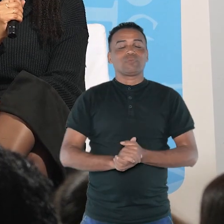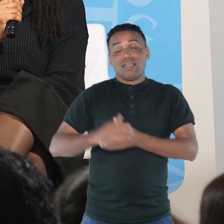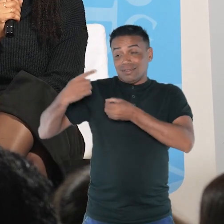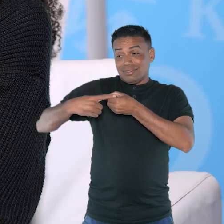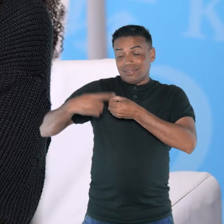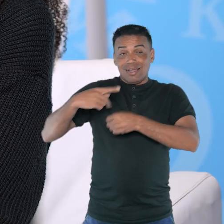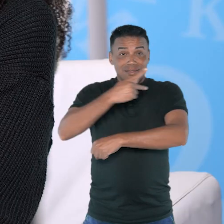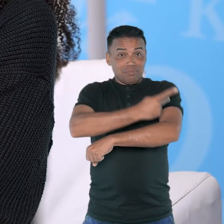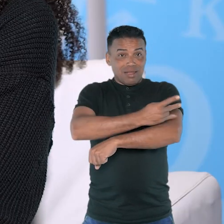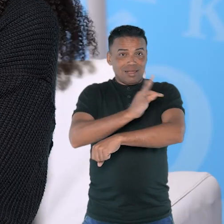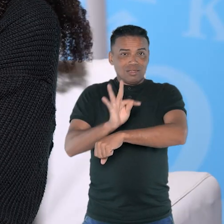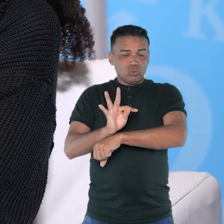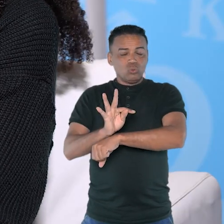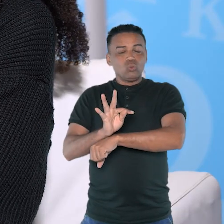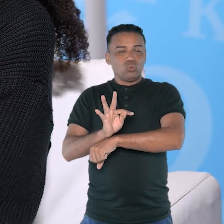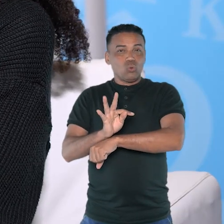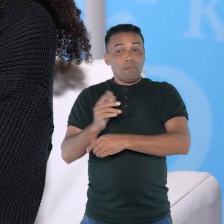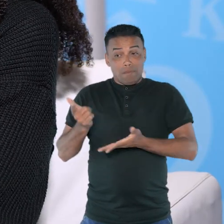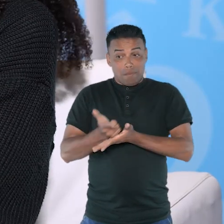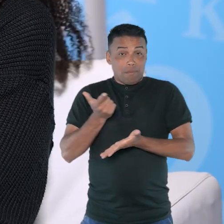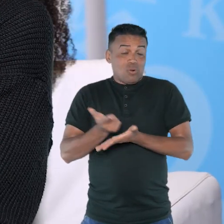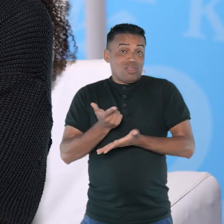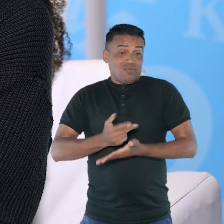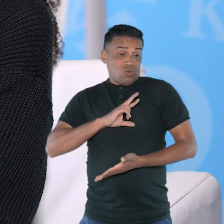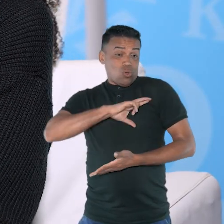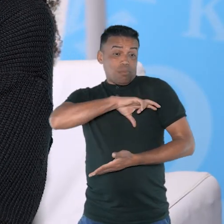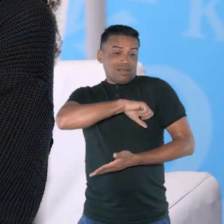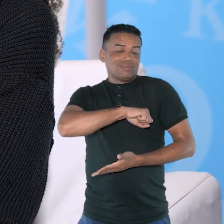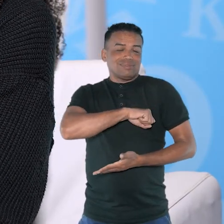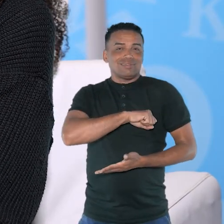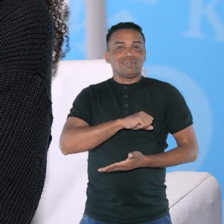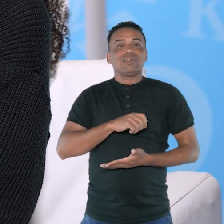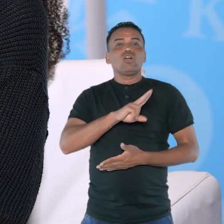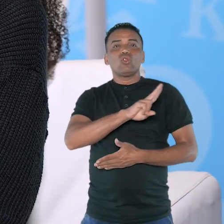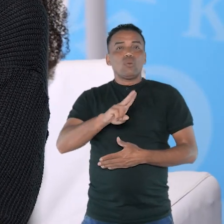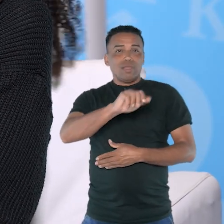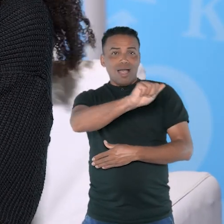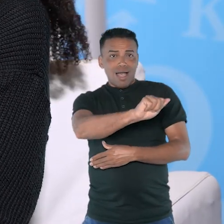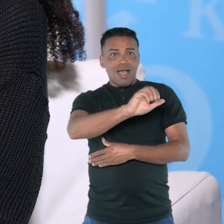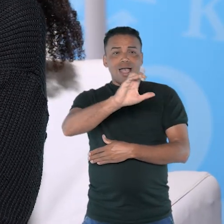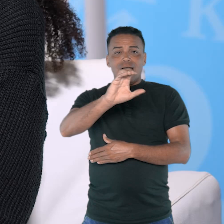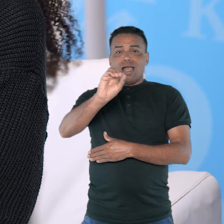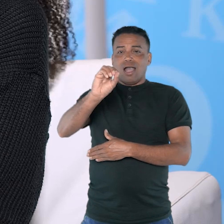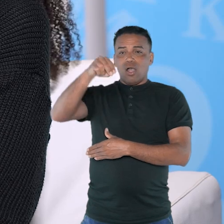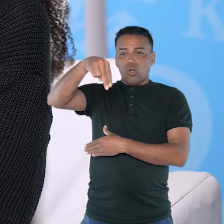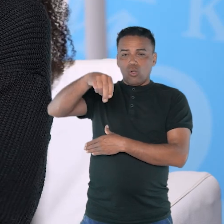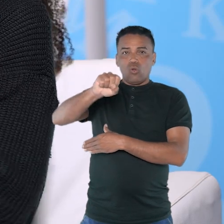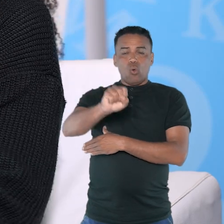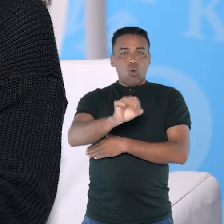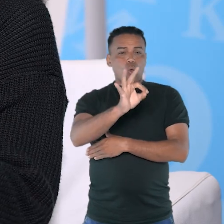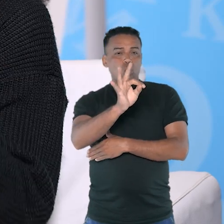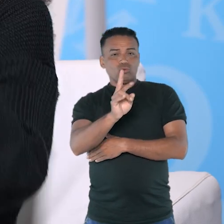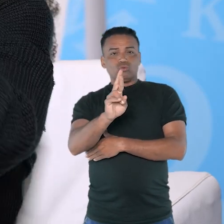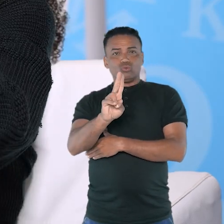do meu livro, um romance de estreia, que é esse livro aqui chamado A Construção. É um livro que foi lançado em